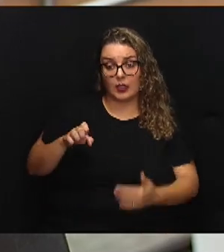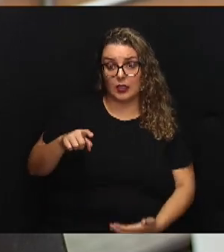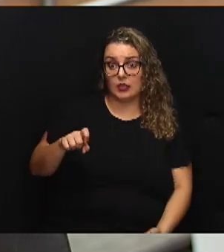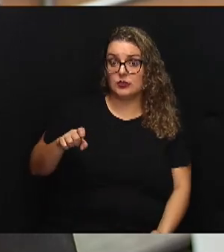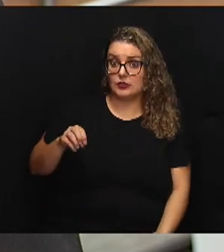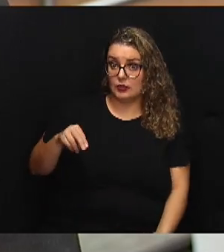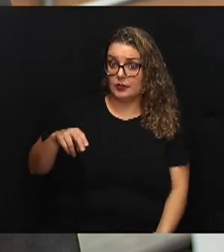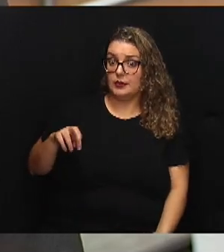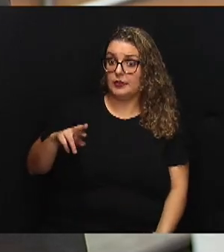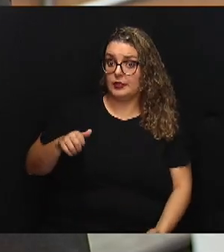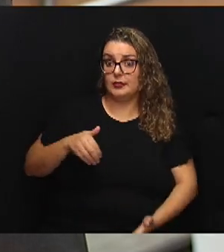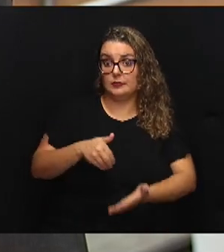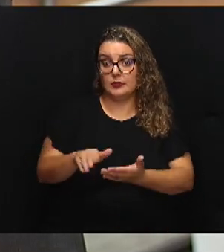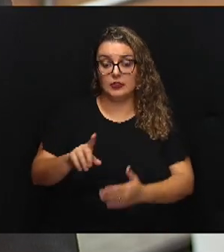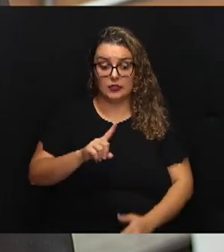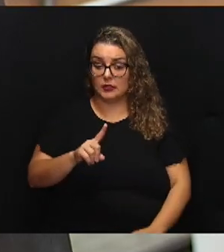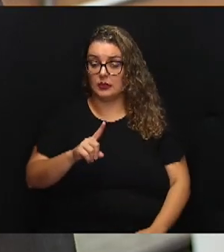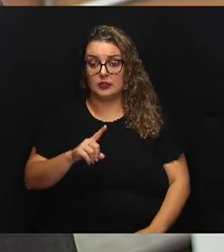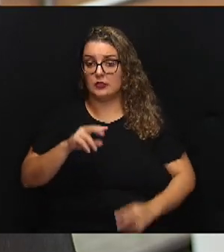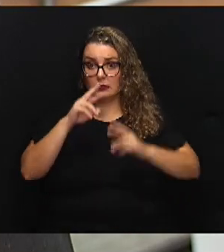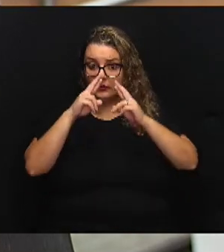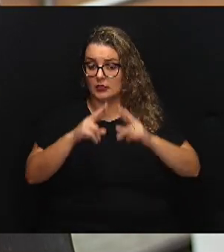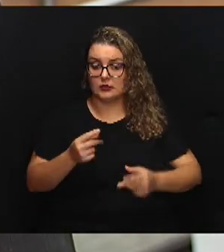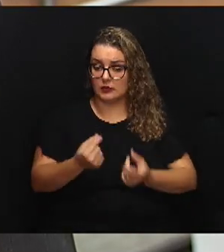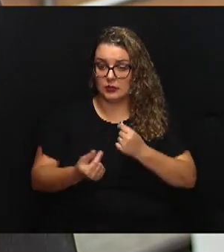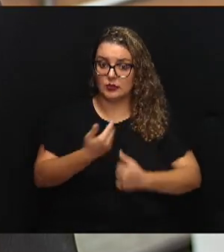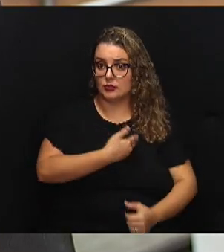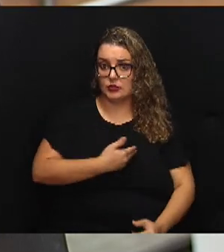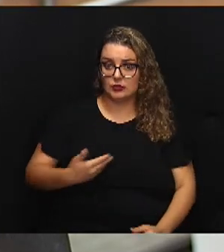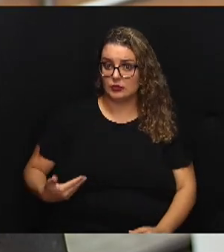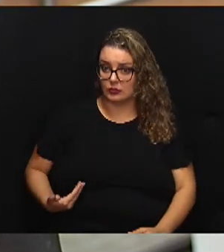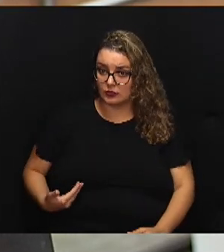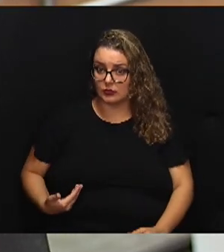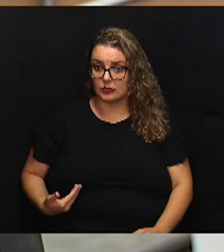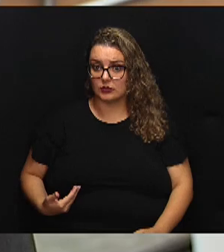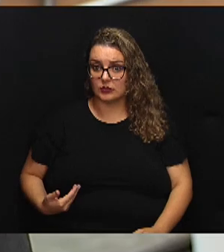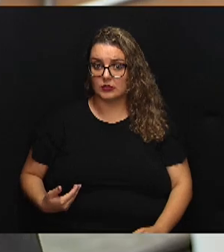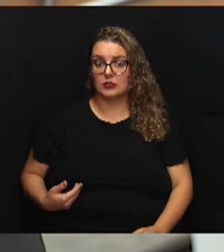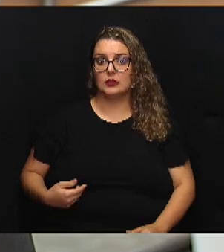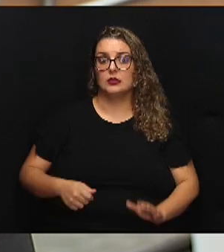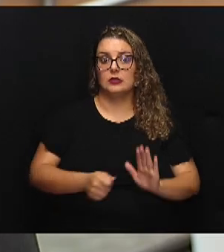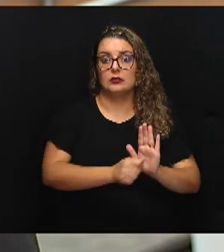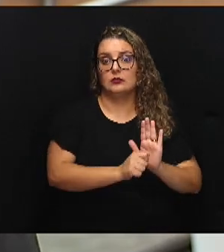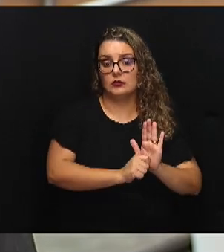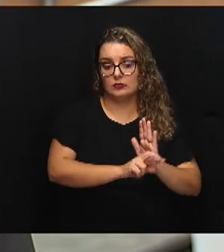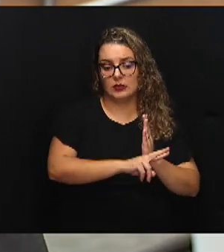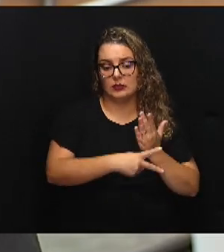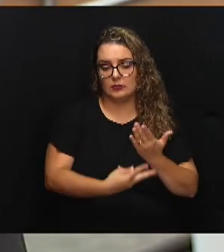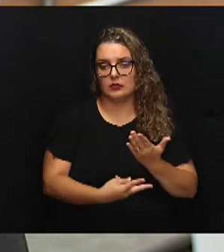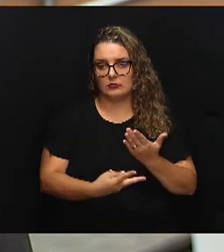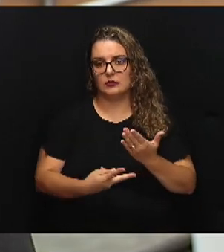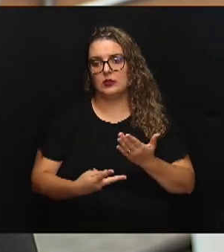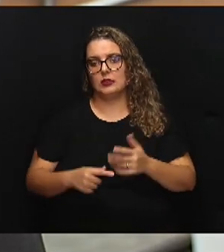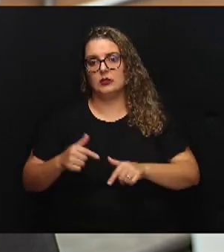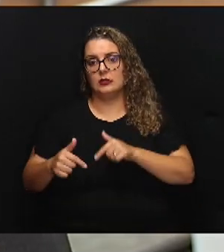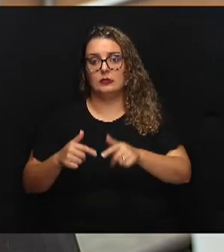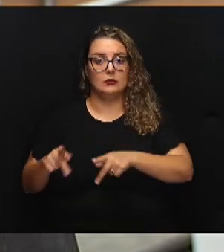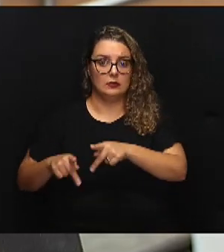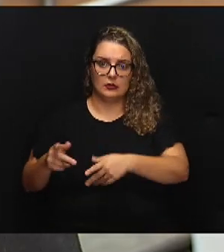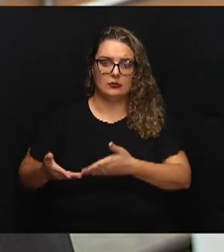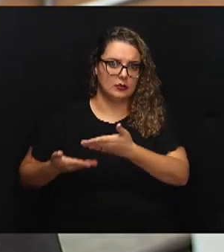alguém que desrespeita o dinheiro público, que está sob efeito de substâncias num ambiente de trabalho, trabalhando para a